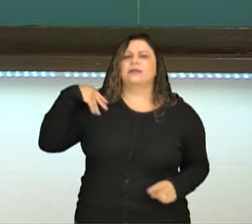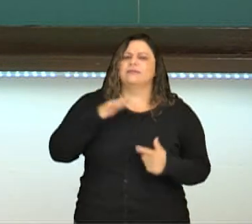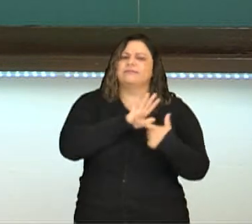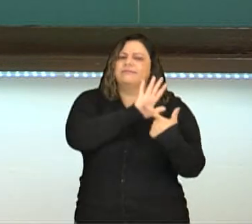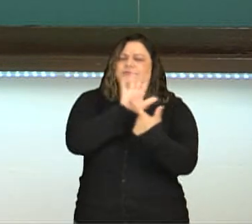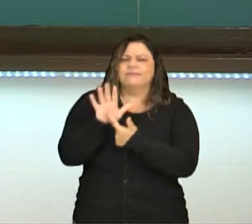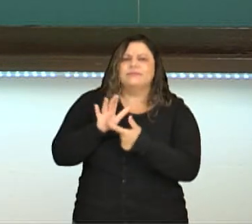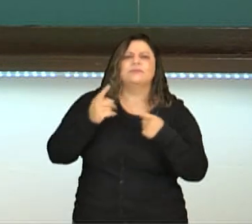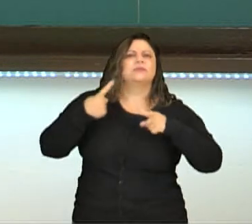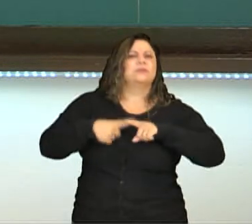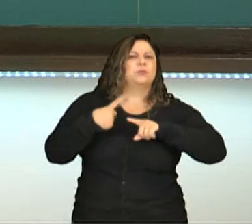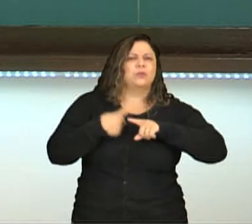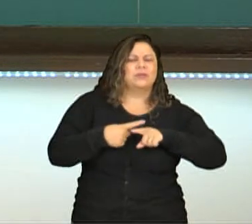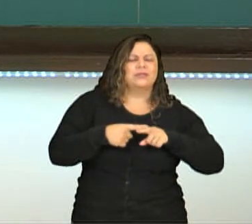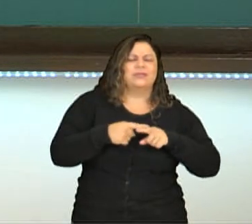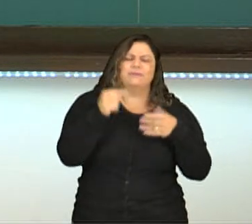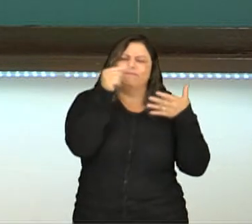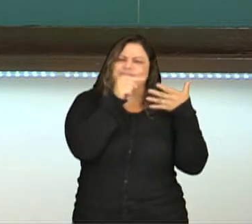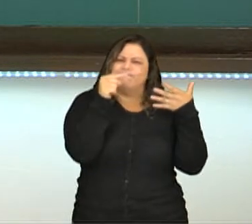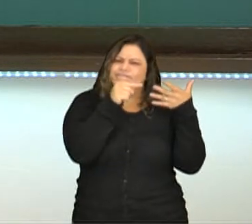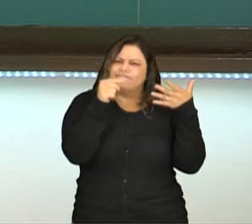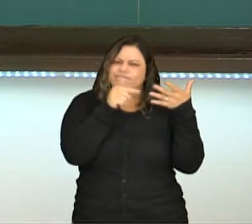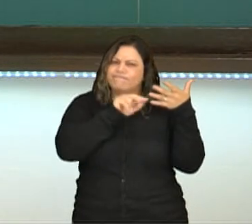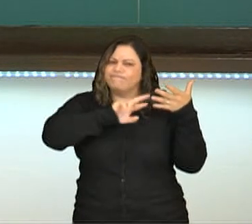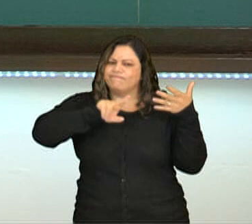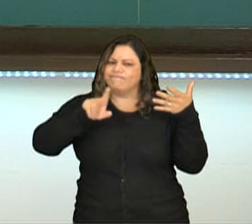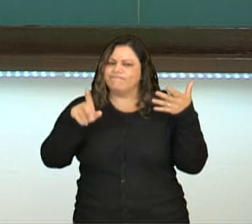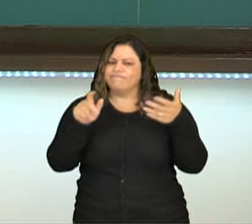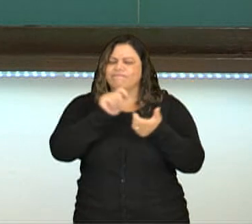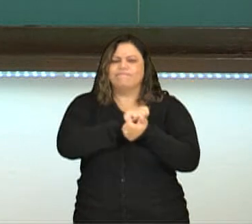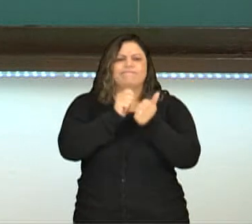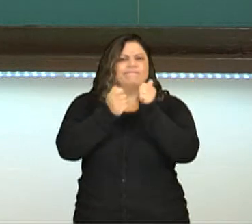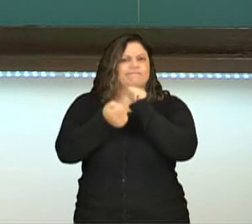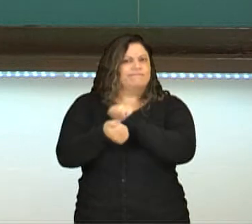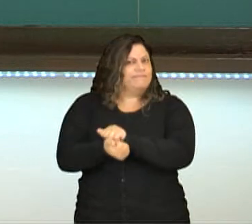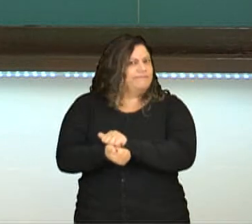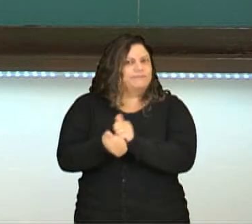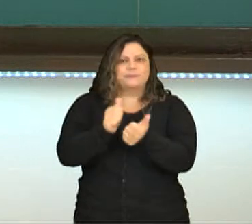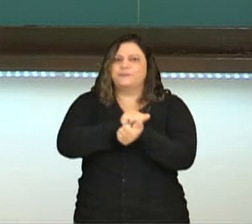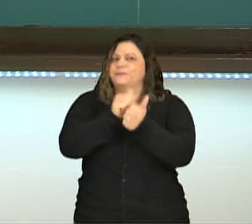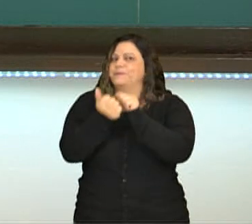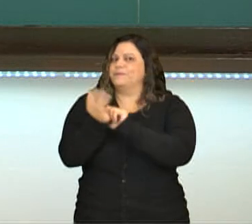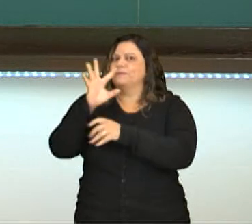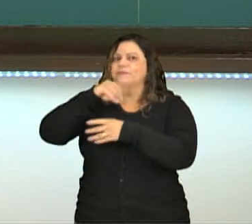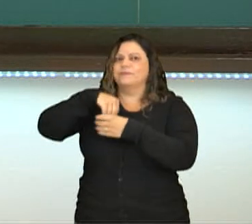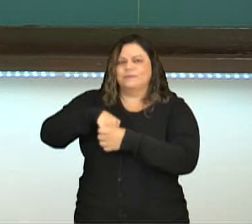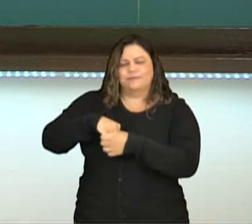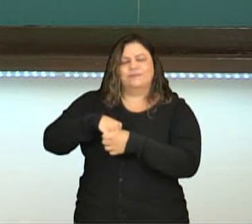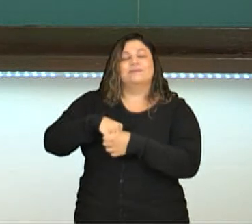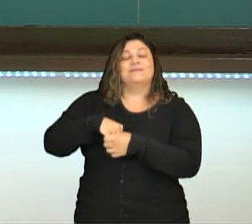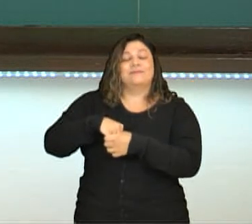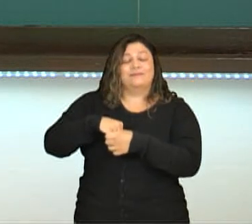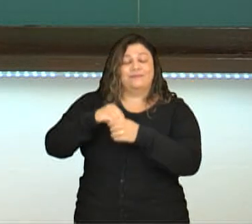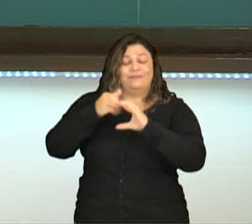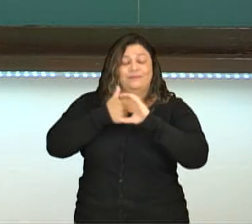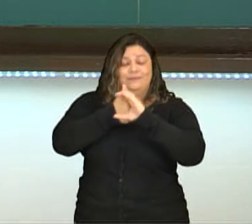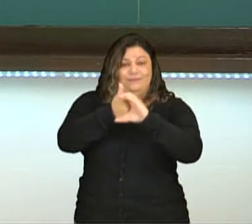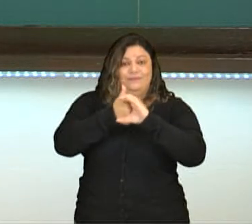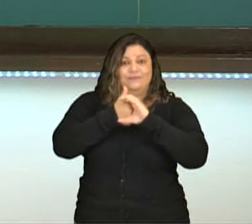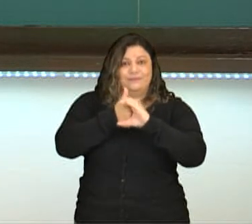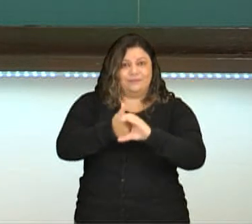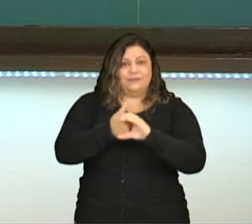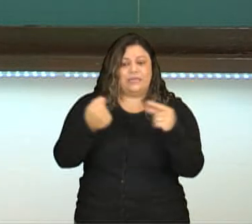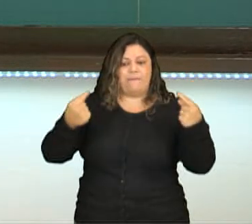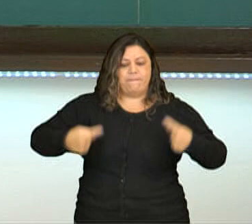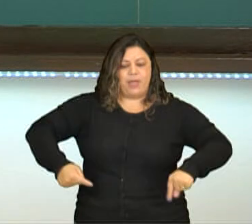que algumas questões não se enquadravam, por exemplo, dentro da religiosidade cristã. Então, o combate às heresias